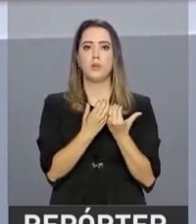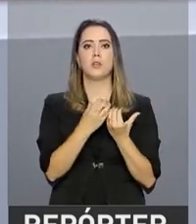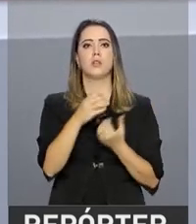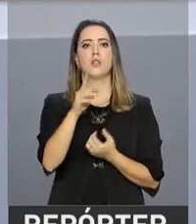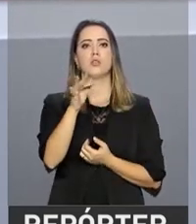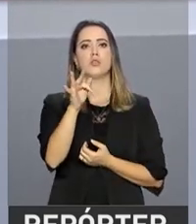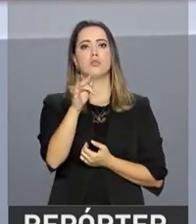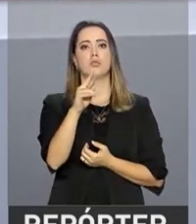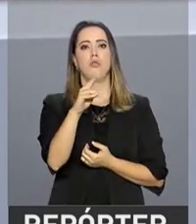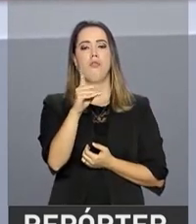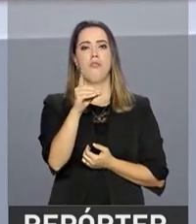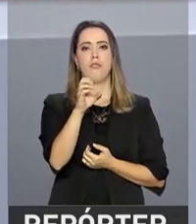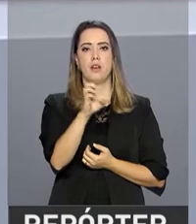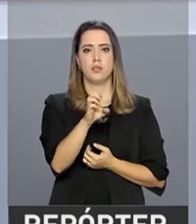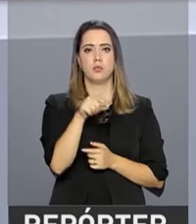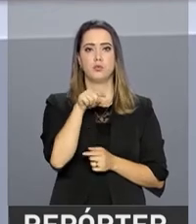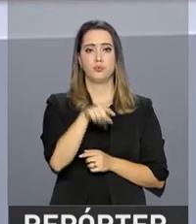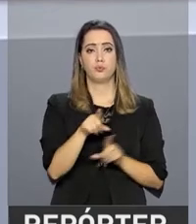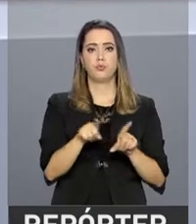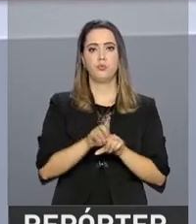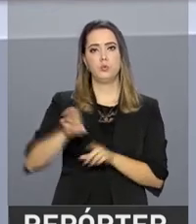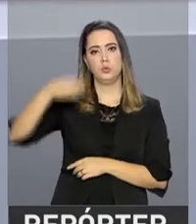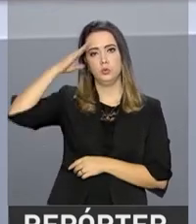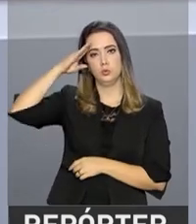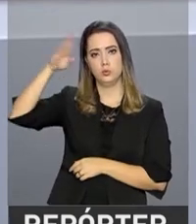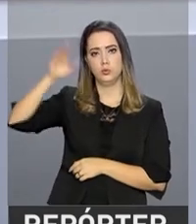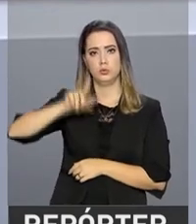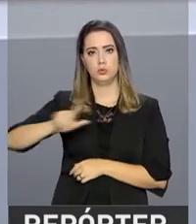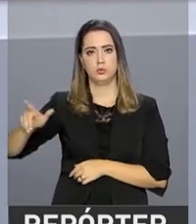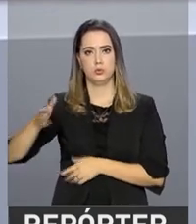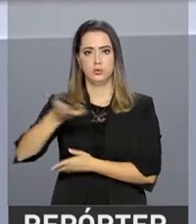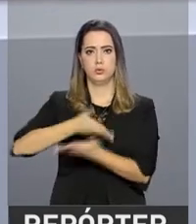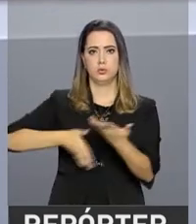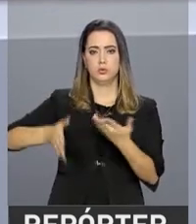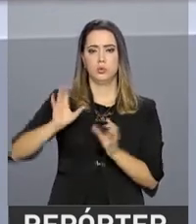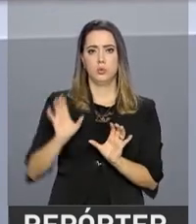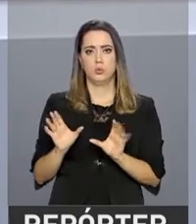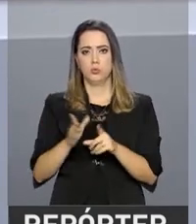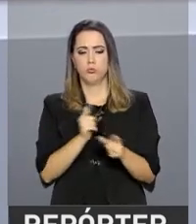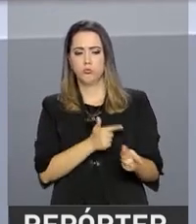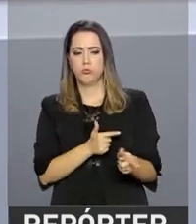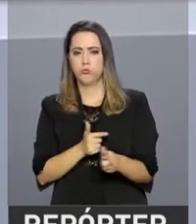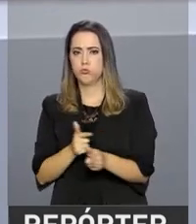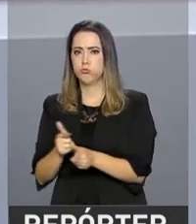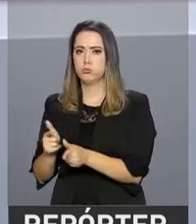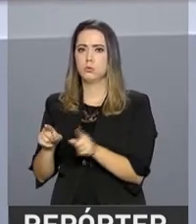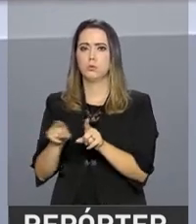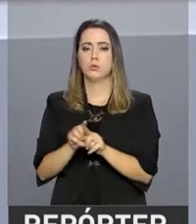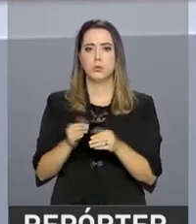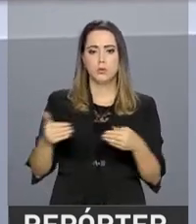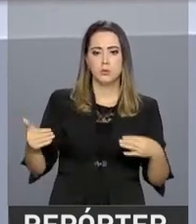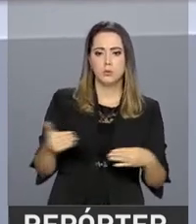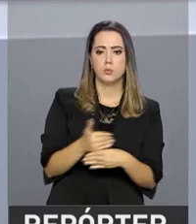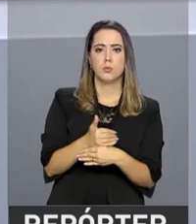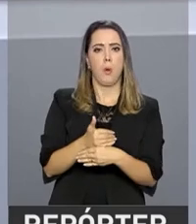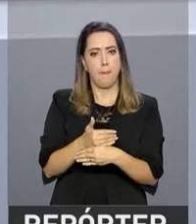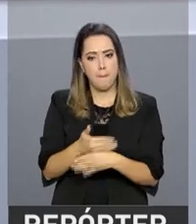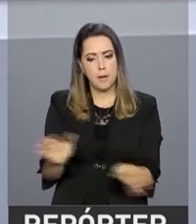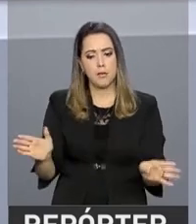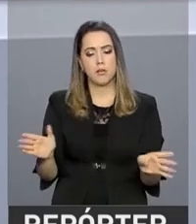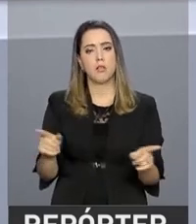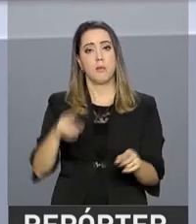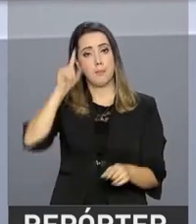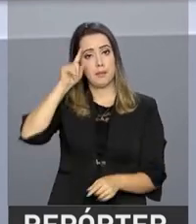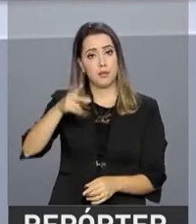reis segundo o comando militar do leste essas operações envolvem cerco desobstrução de vias e o cumprimento de mandados de